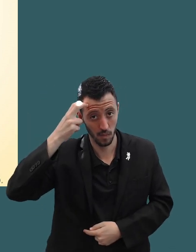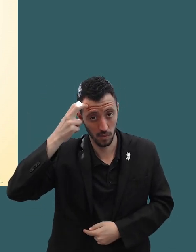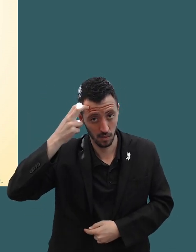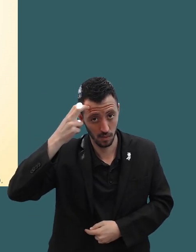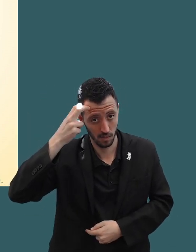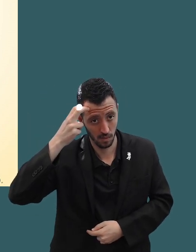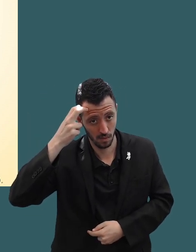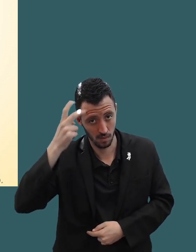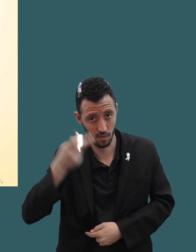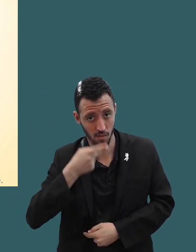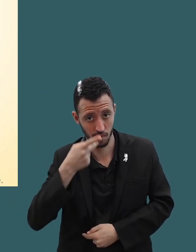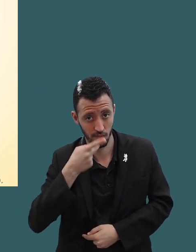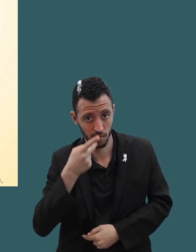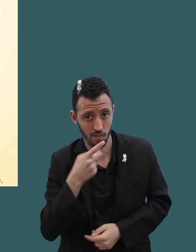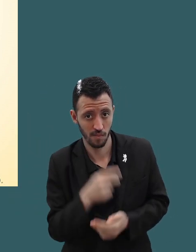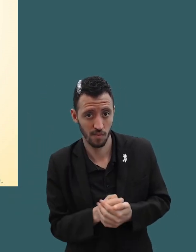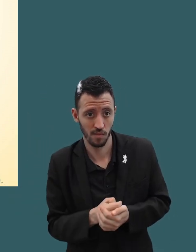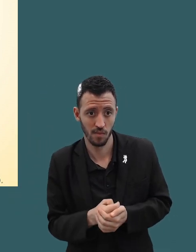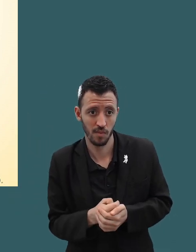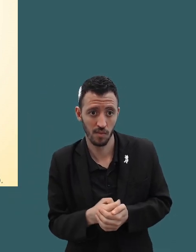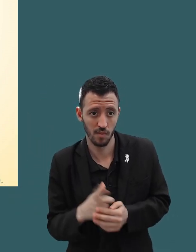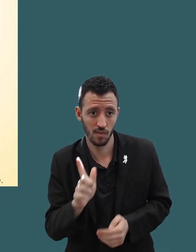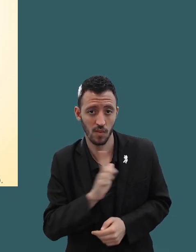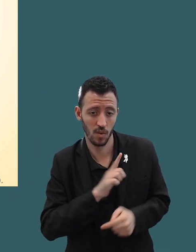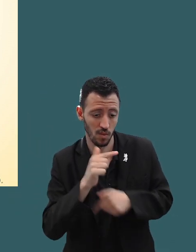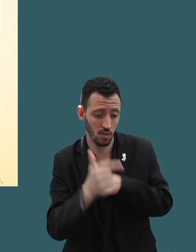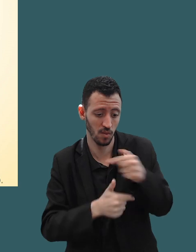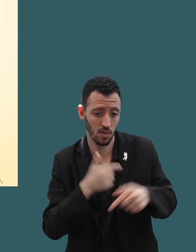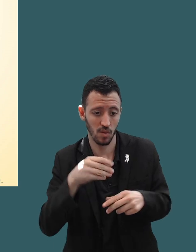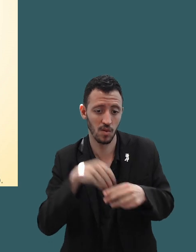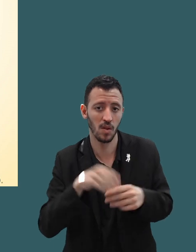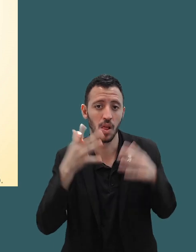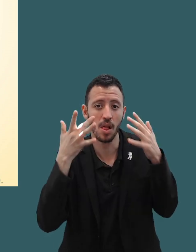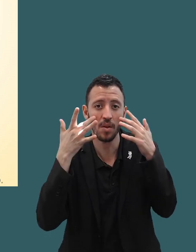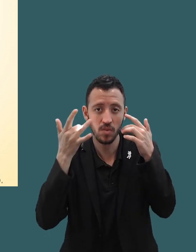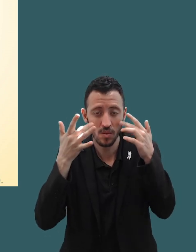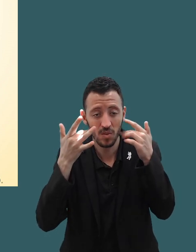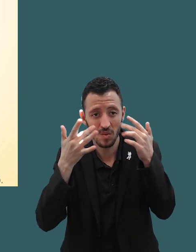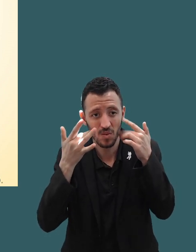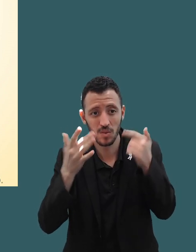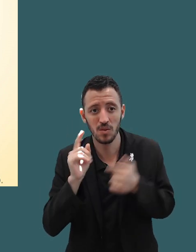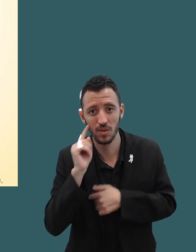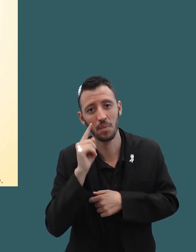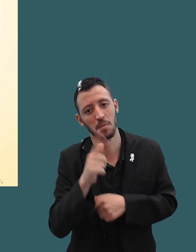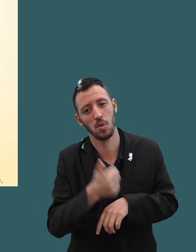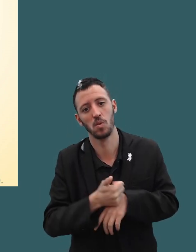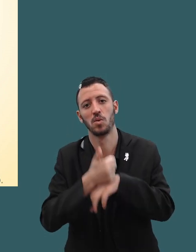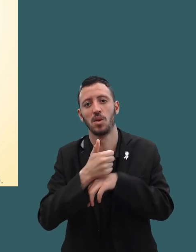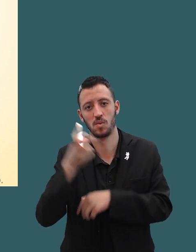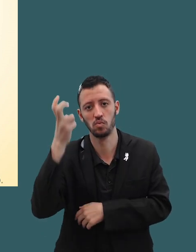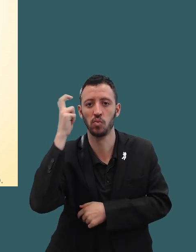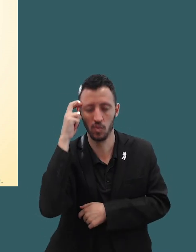que a gente, quando a gente falava assim, nós temos uma atividade aqui de teatro, ele era um ponto de cultura.